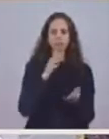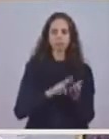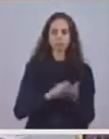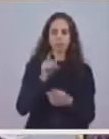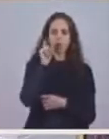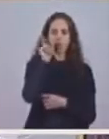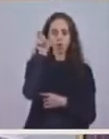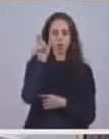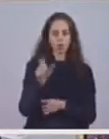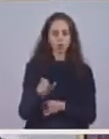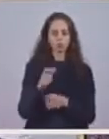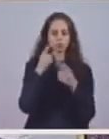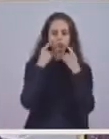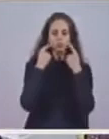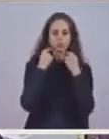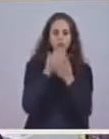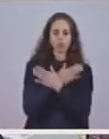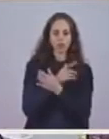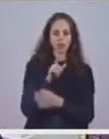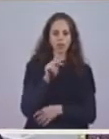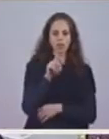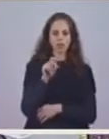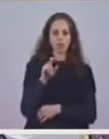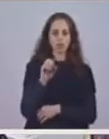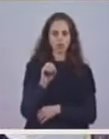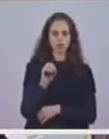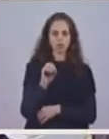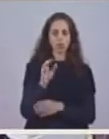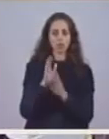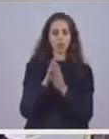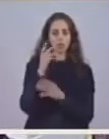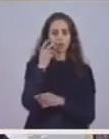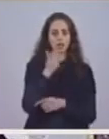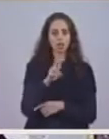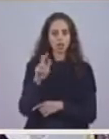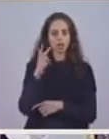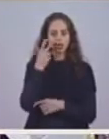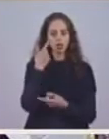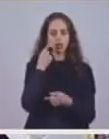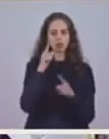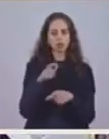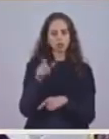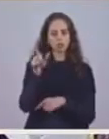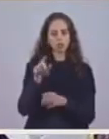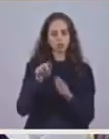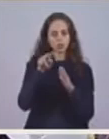homem, ele chorou pelo seu amigo Lázaro. Como Deus eterno, ressuscitou-o do